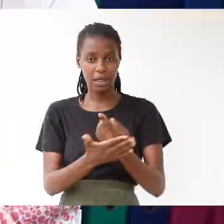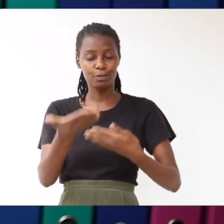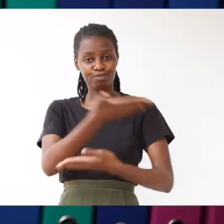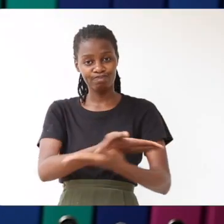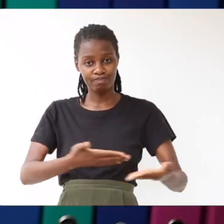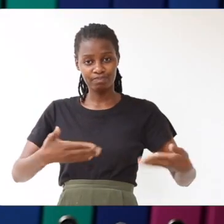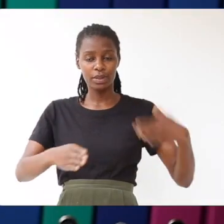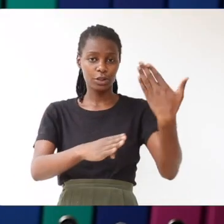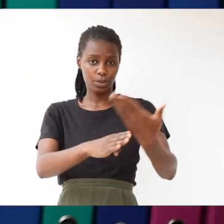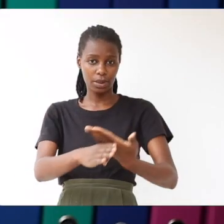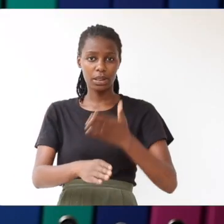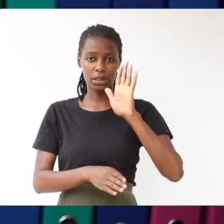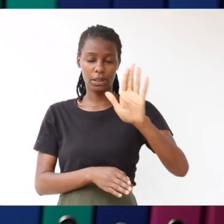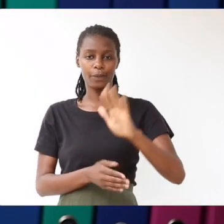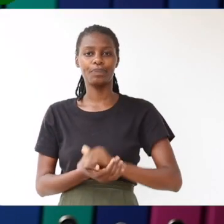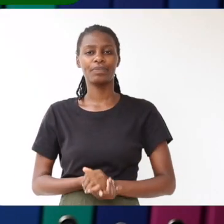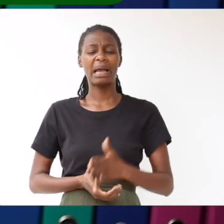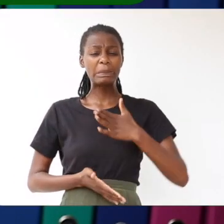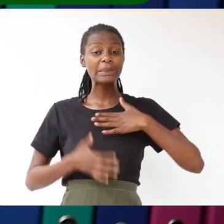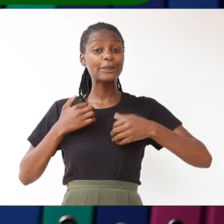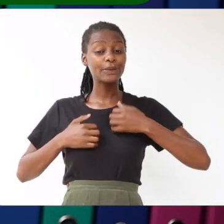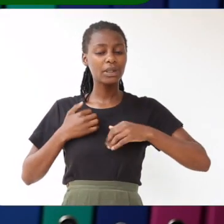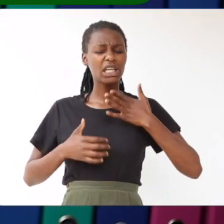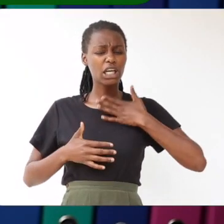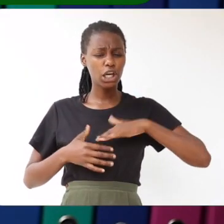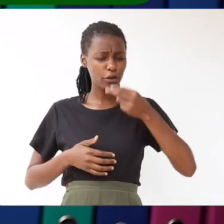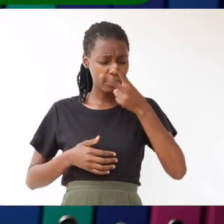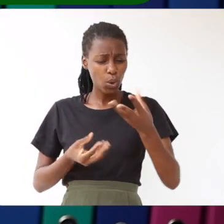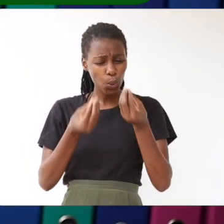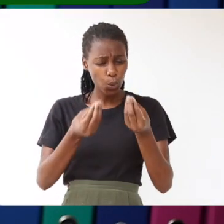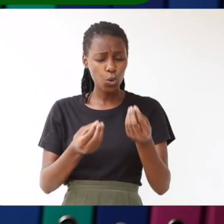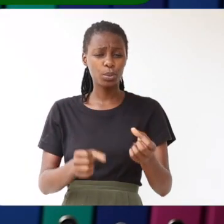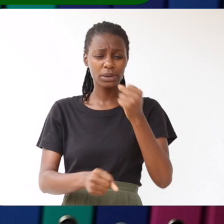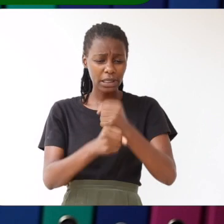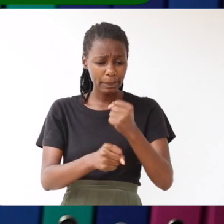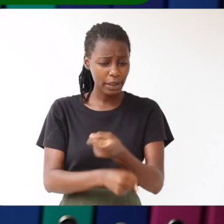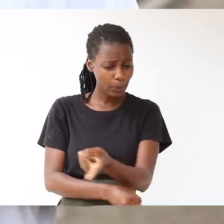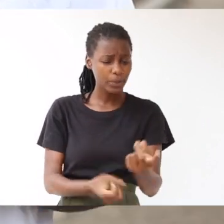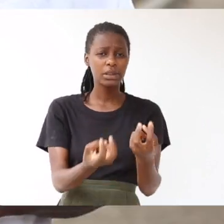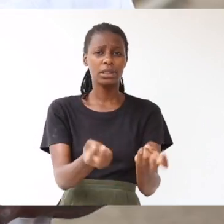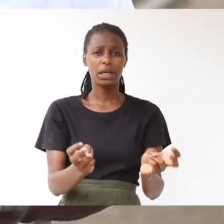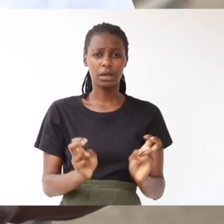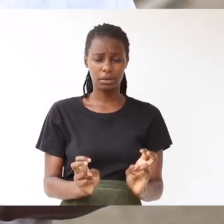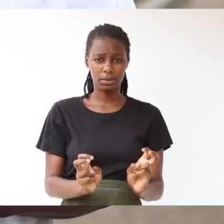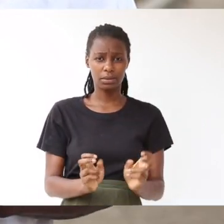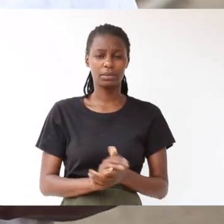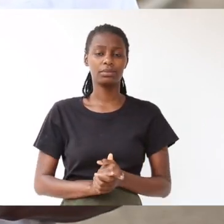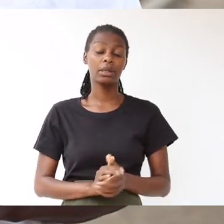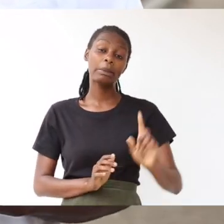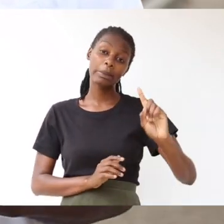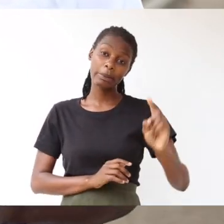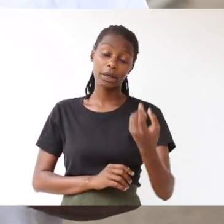suas experiências. A minha curiosidade me levou a dizer que eu quero ver como trabalhar com esses meninos aqui. As primeiras